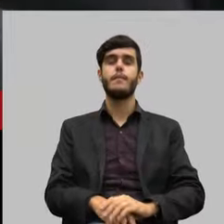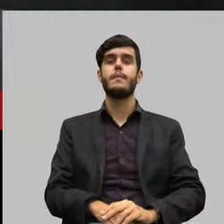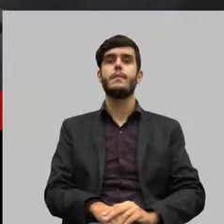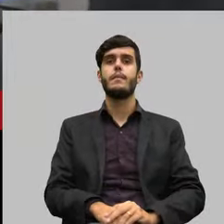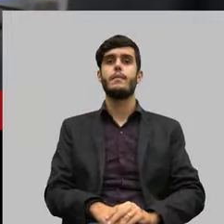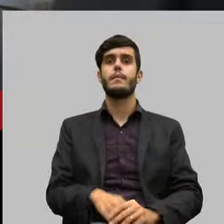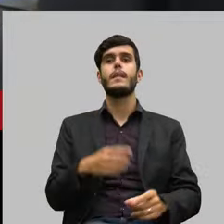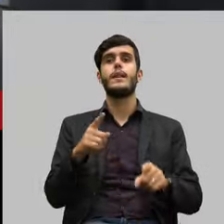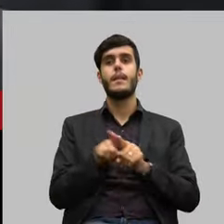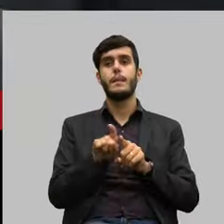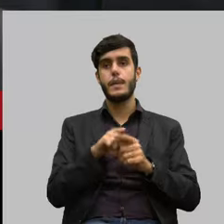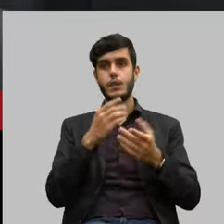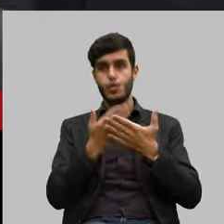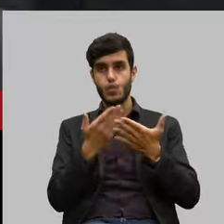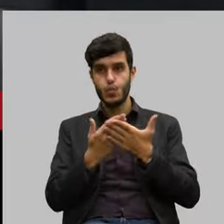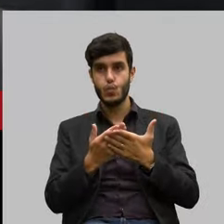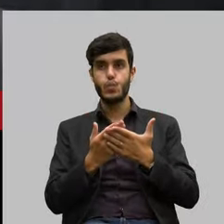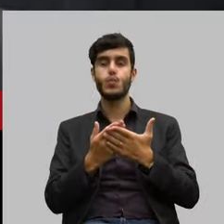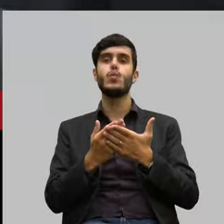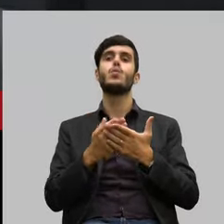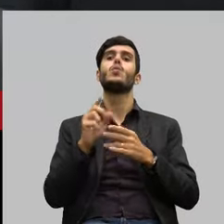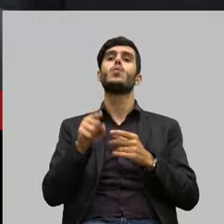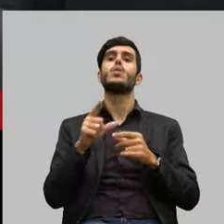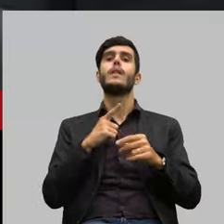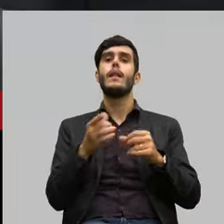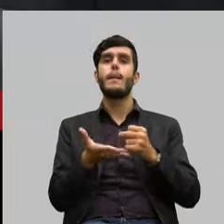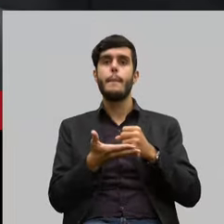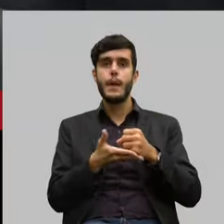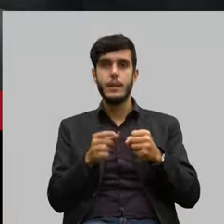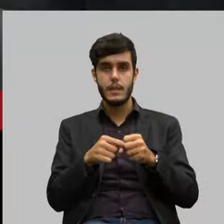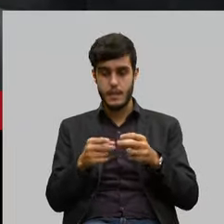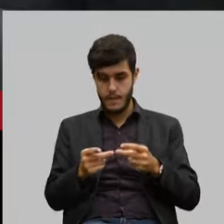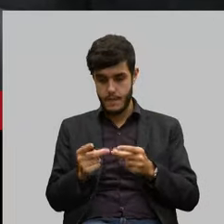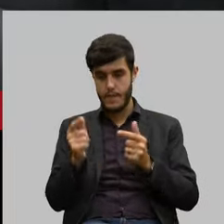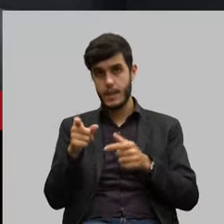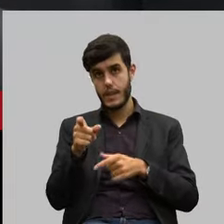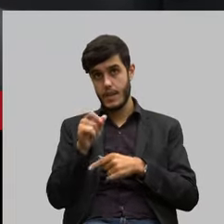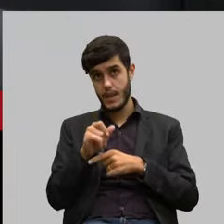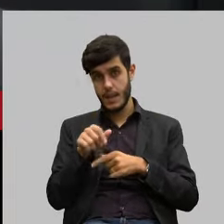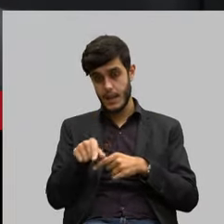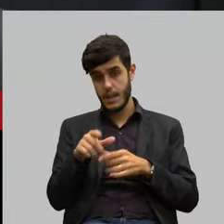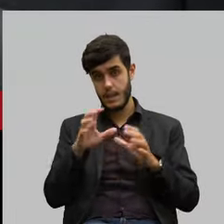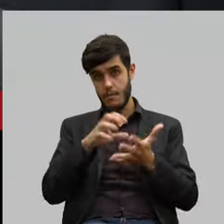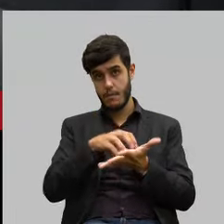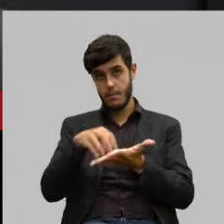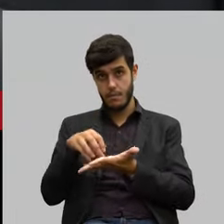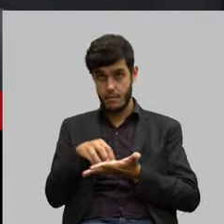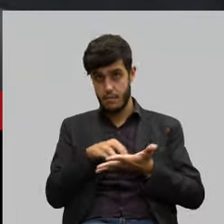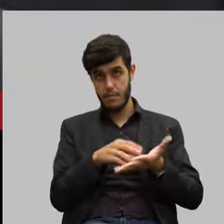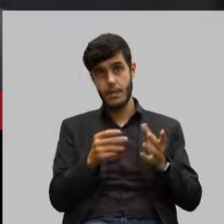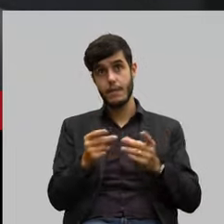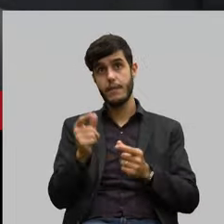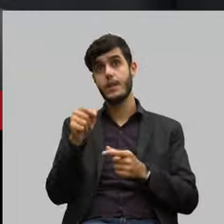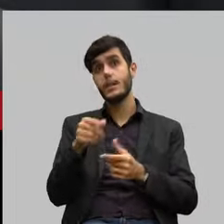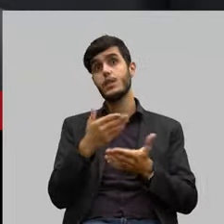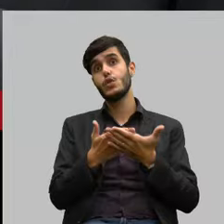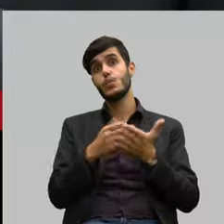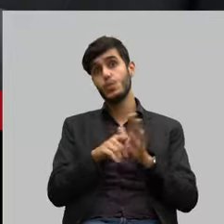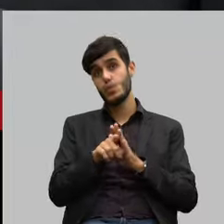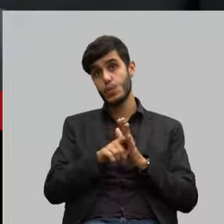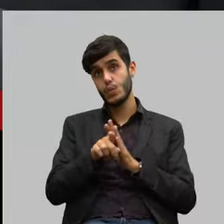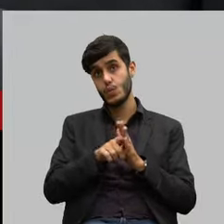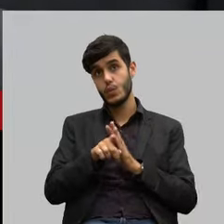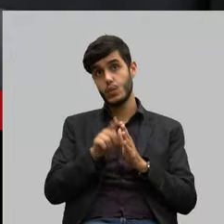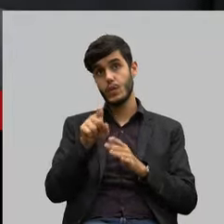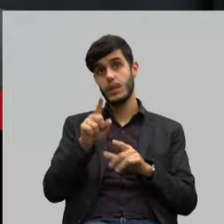estudos que que é embasam a venda dos imóveis é importante a gente destacar que ess esses estudos eles são feitos no